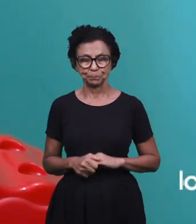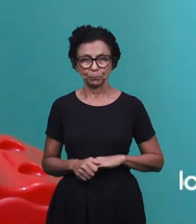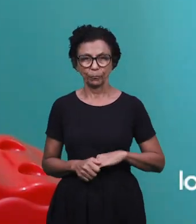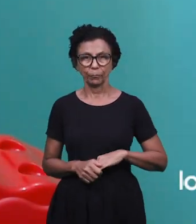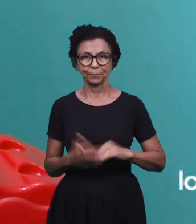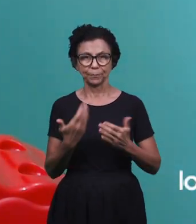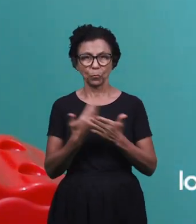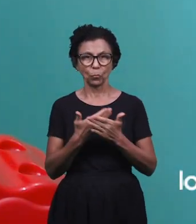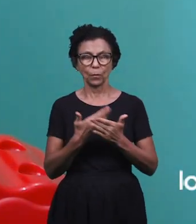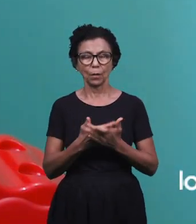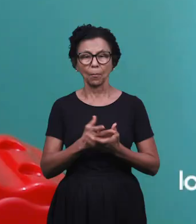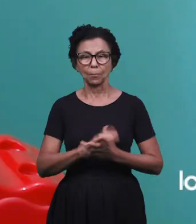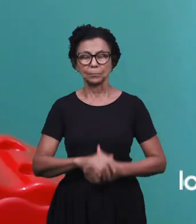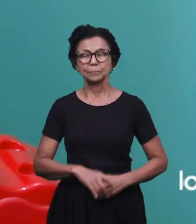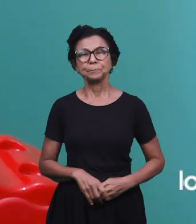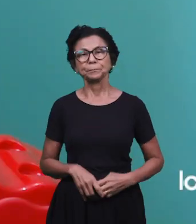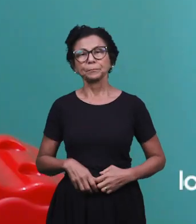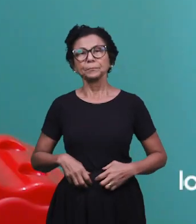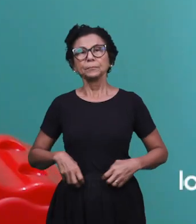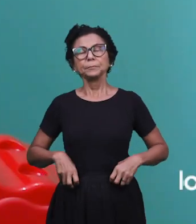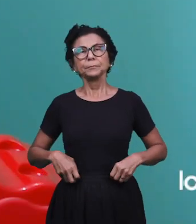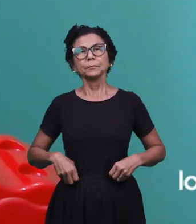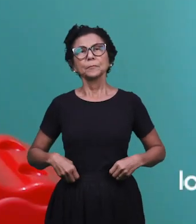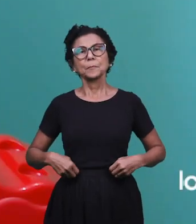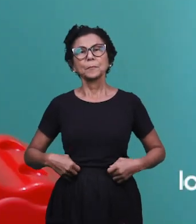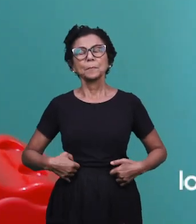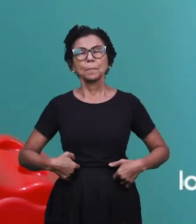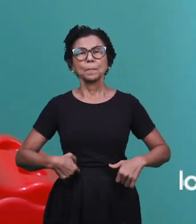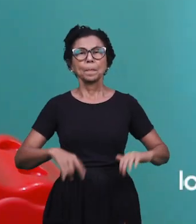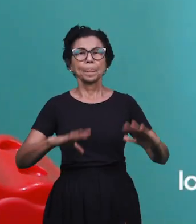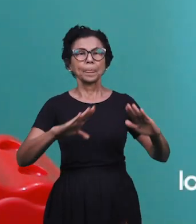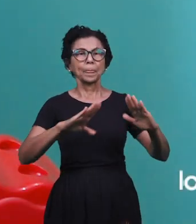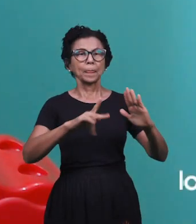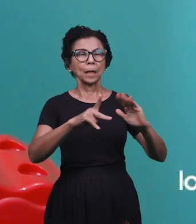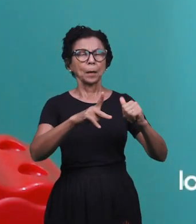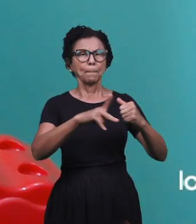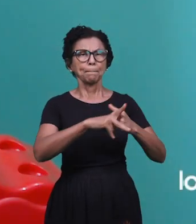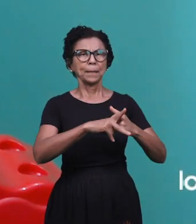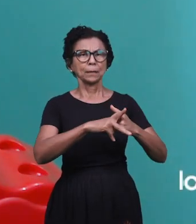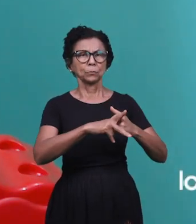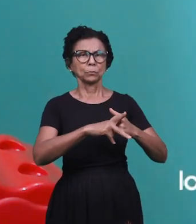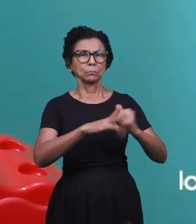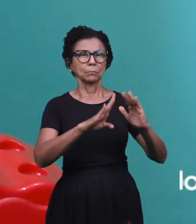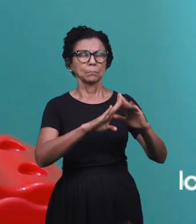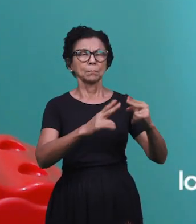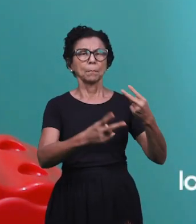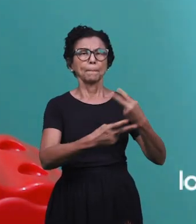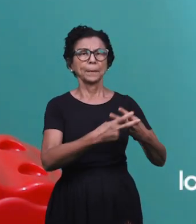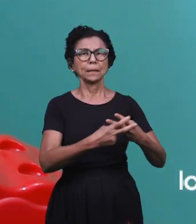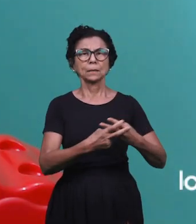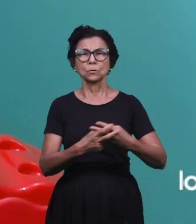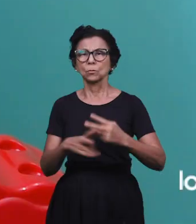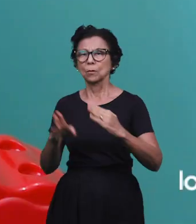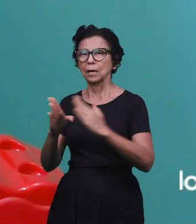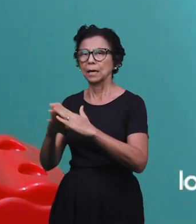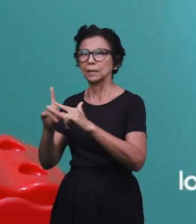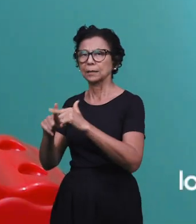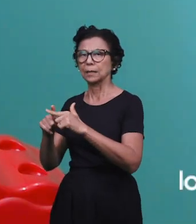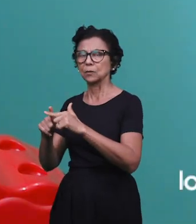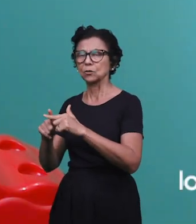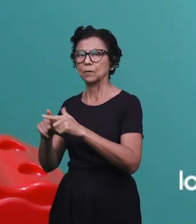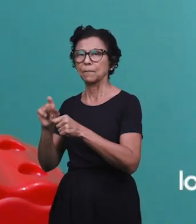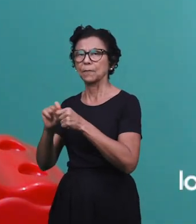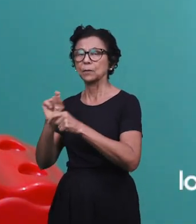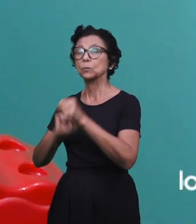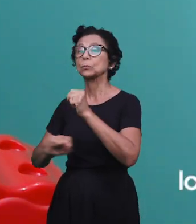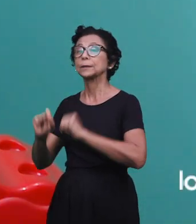seguinte: o que a igreja fez quando Pedro estava na prisão? O que a igreja fez? Qual é a resposta? A resposta está